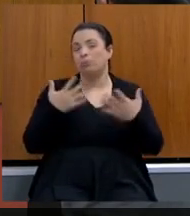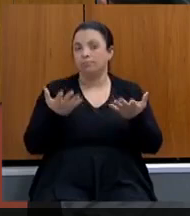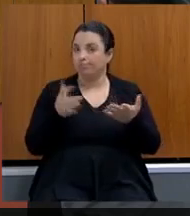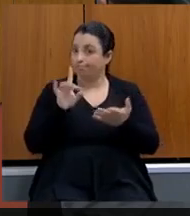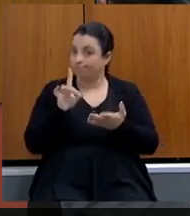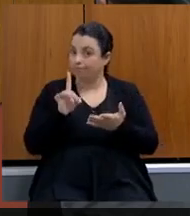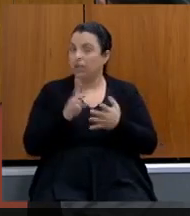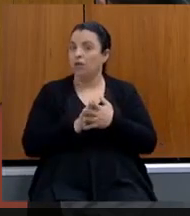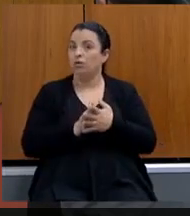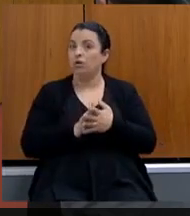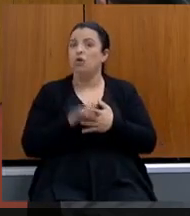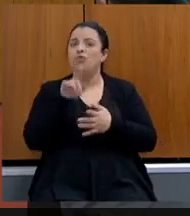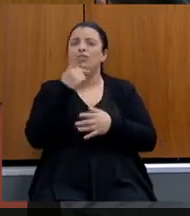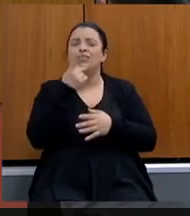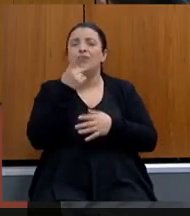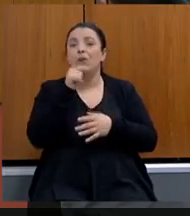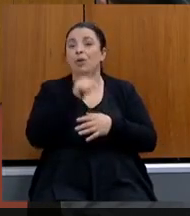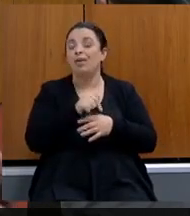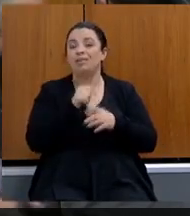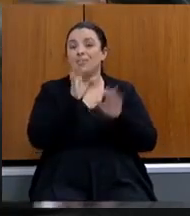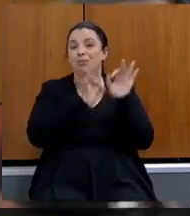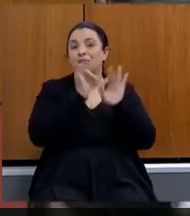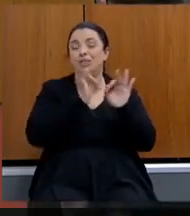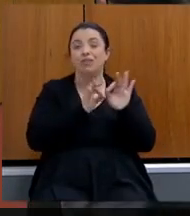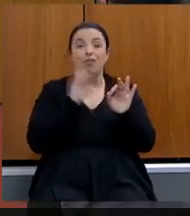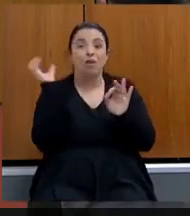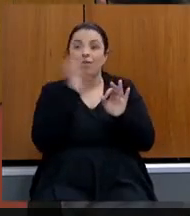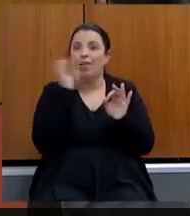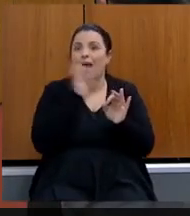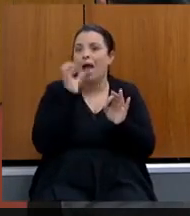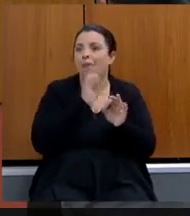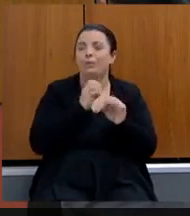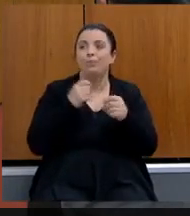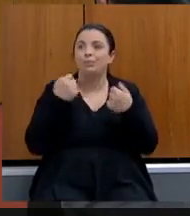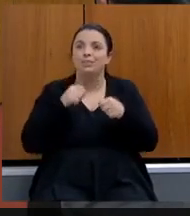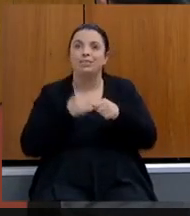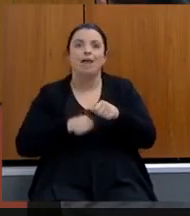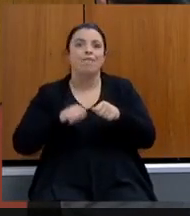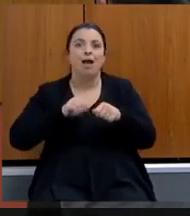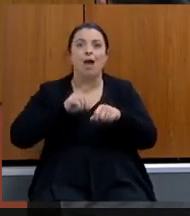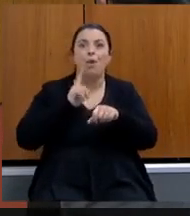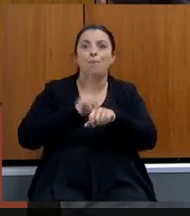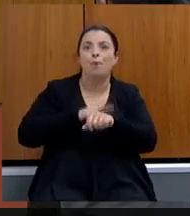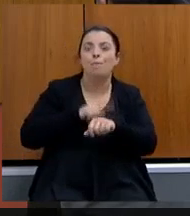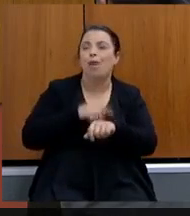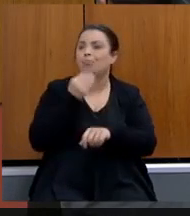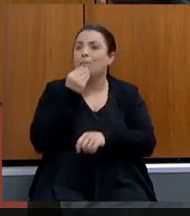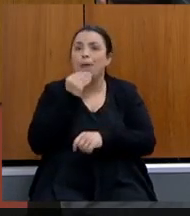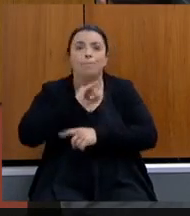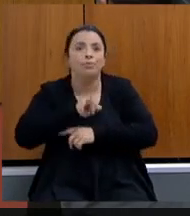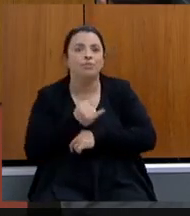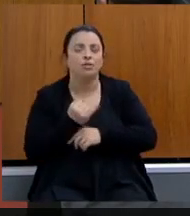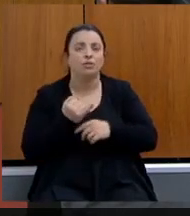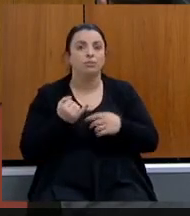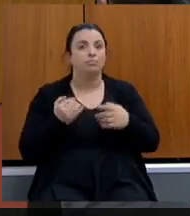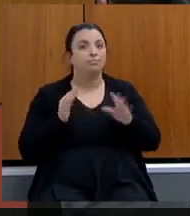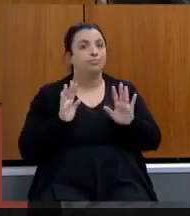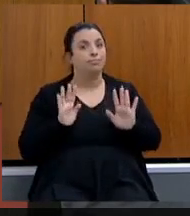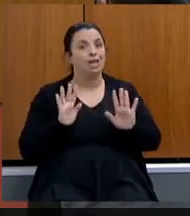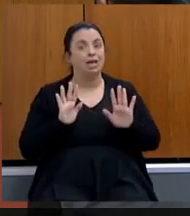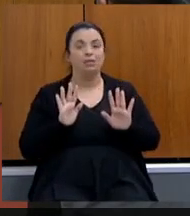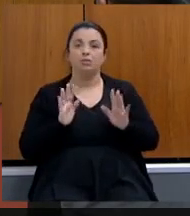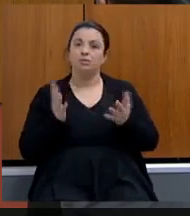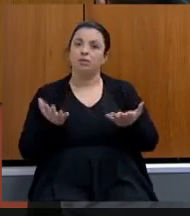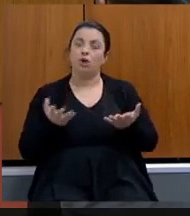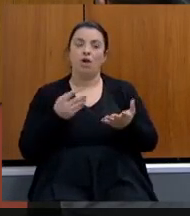porque eu não poderia perder oportunidade mas como eu tô dizendo para mim é muito mais preocupante fazer pelas